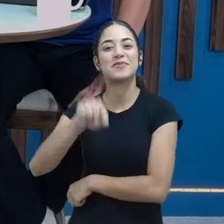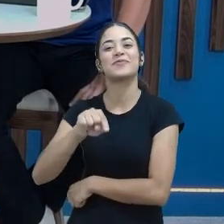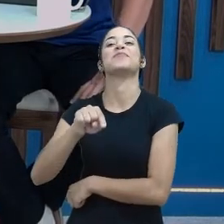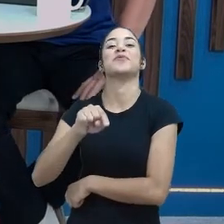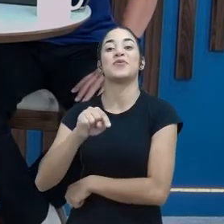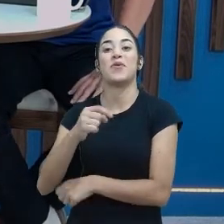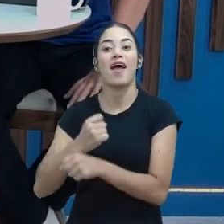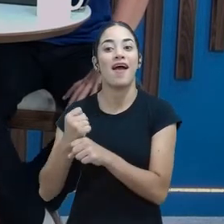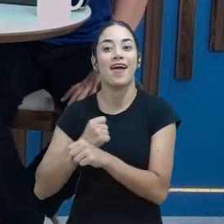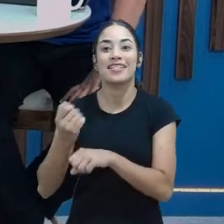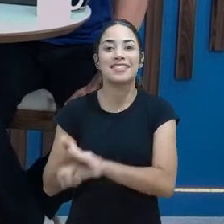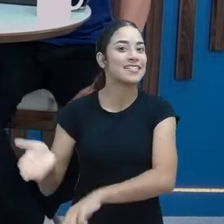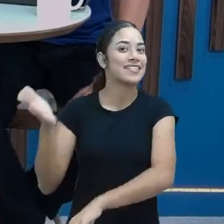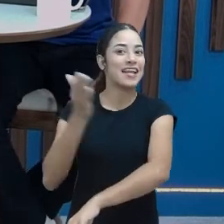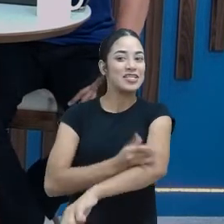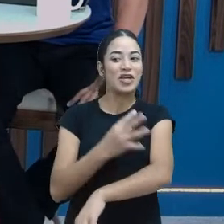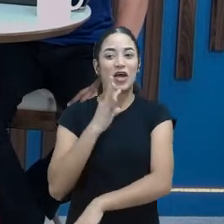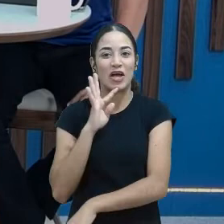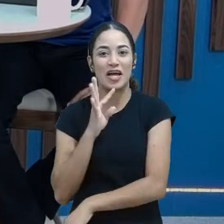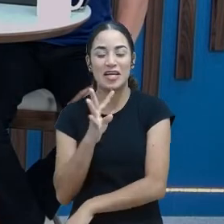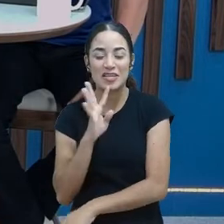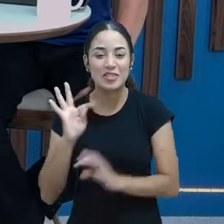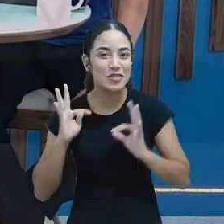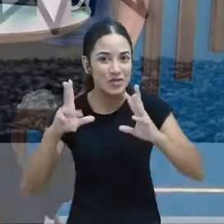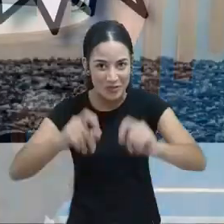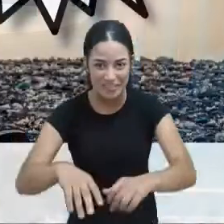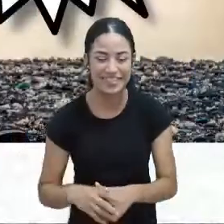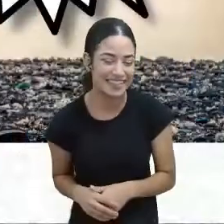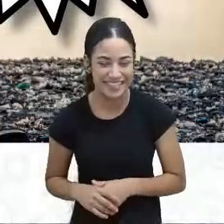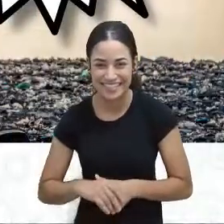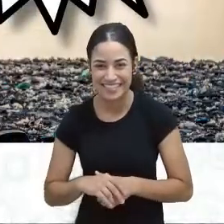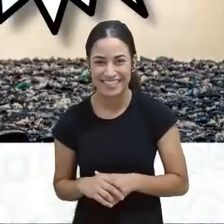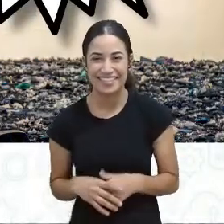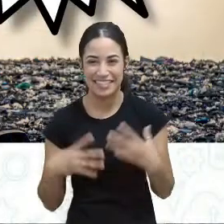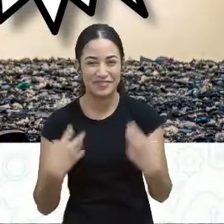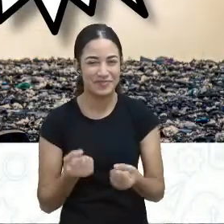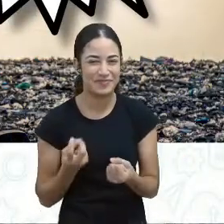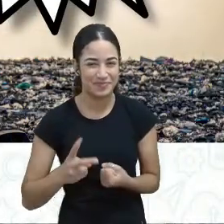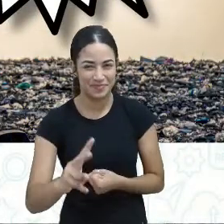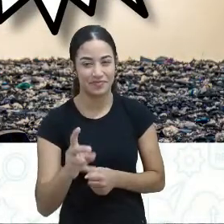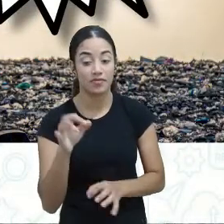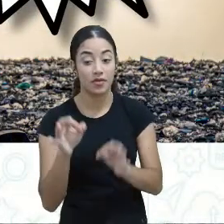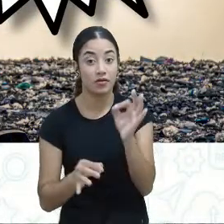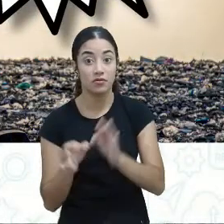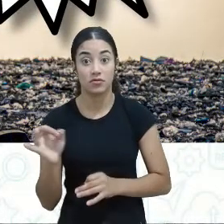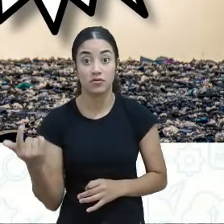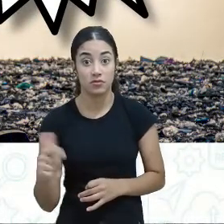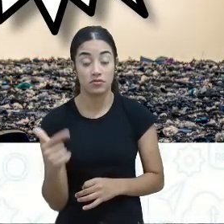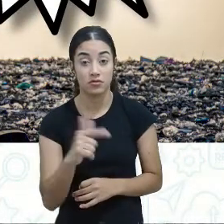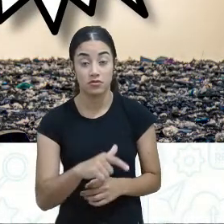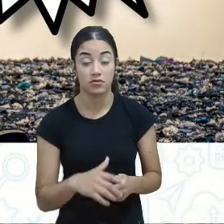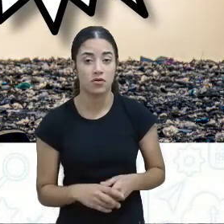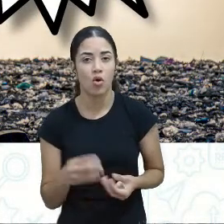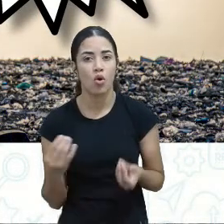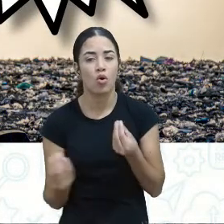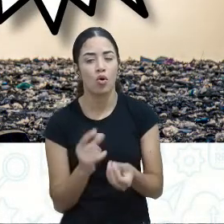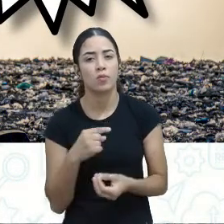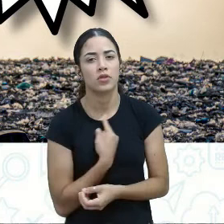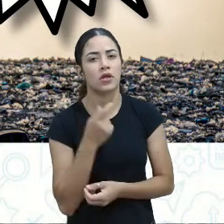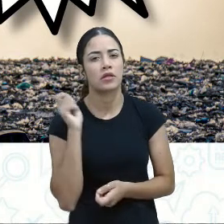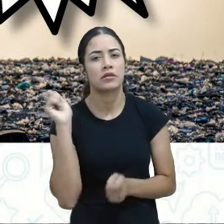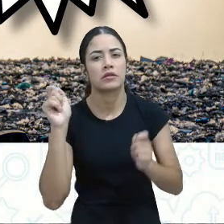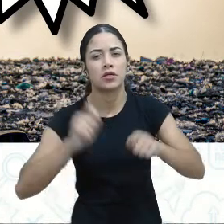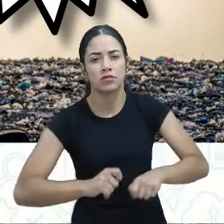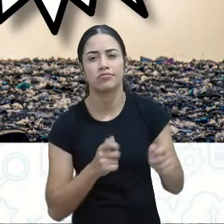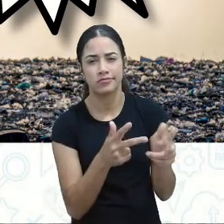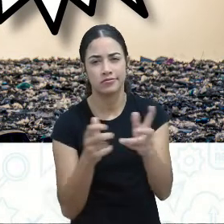conheça demais, viu, professor Ricardinho? Exato. Vamos avançando então aqui, né? Lá. Então, injustiças ambientais. Aí, como é que a gente pode identificar,